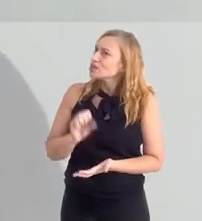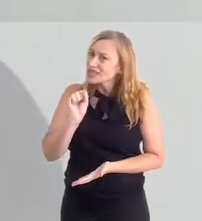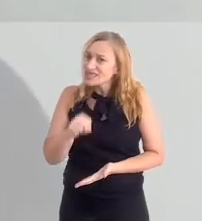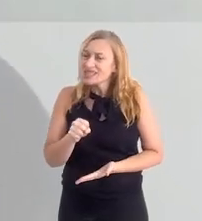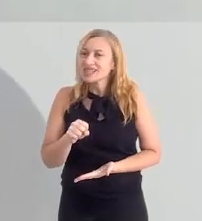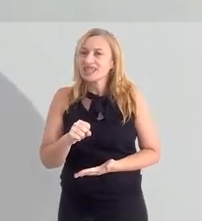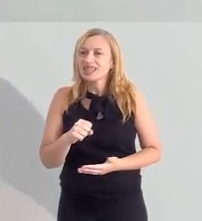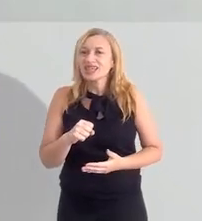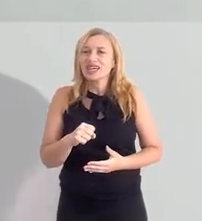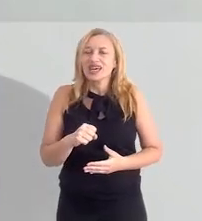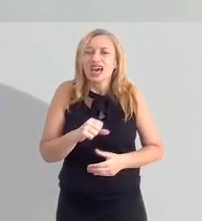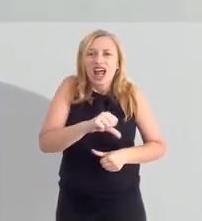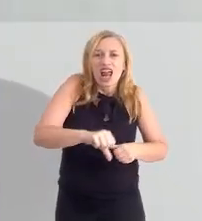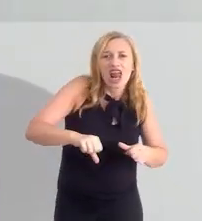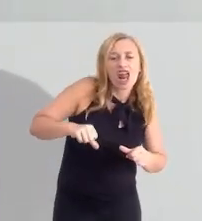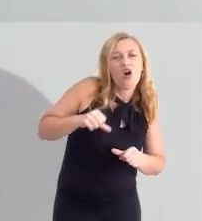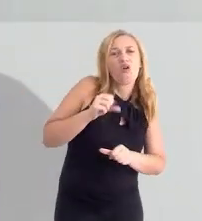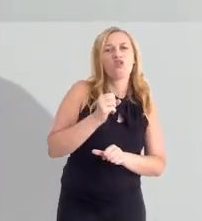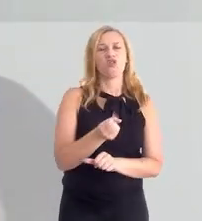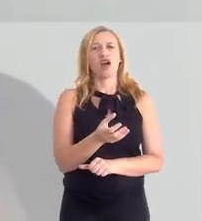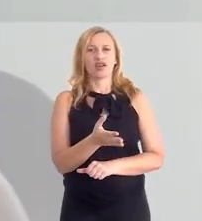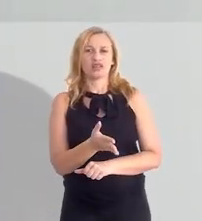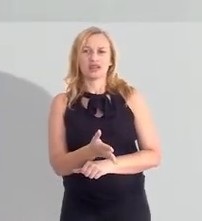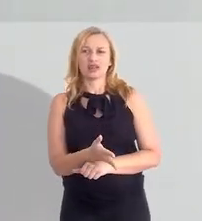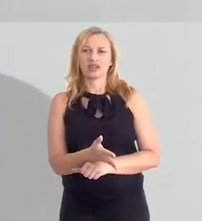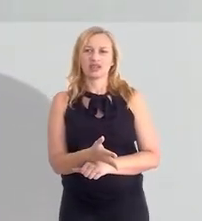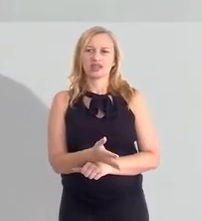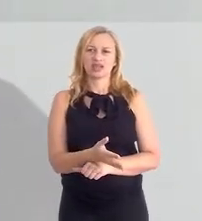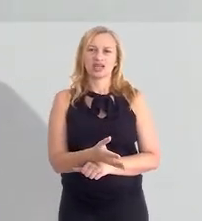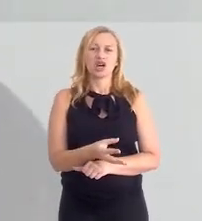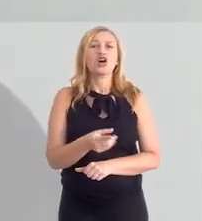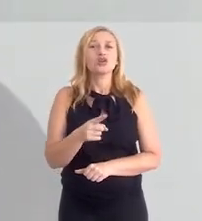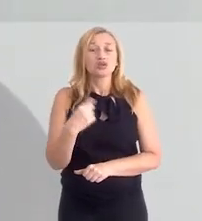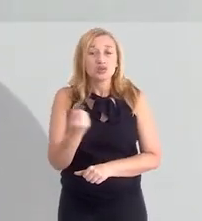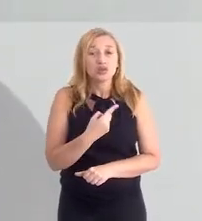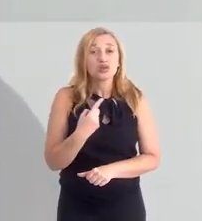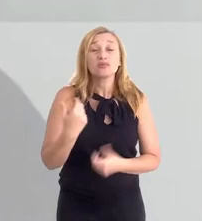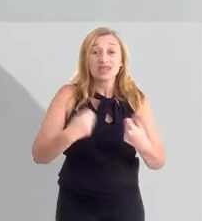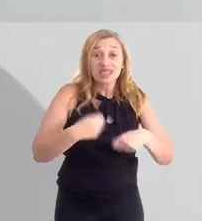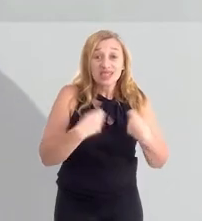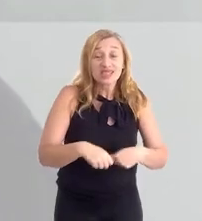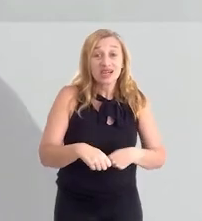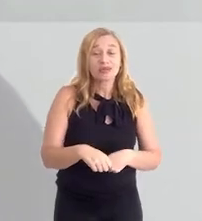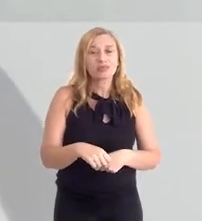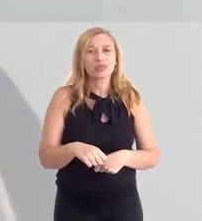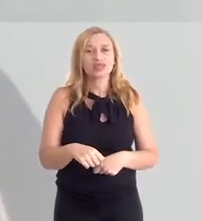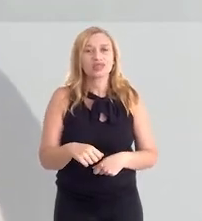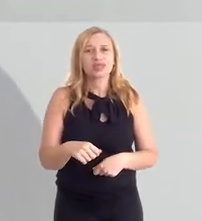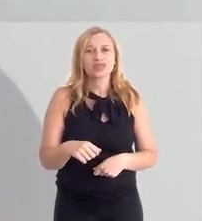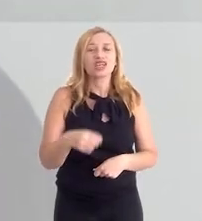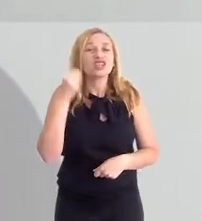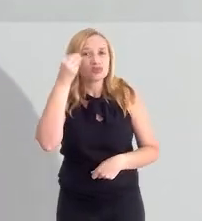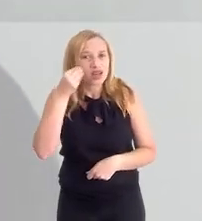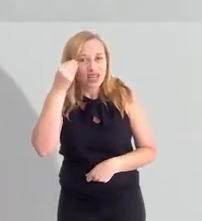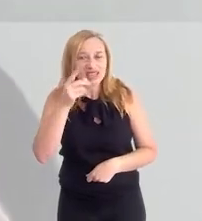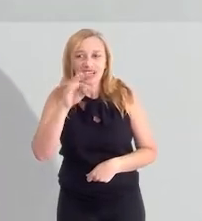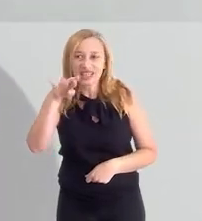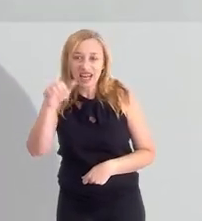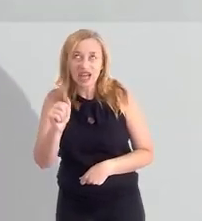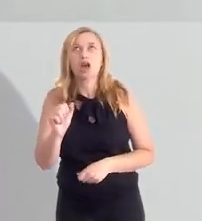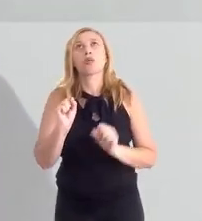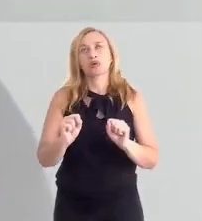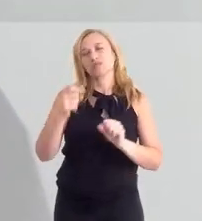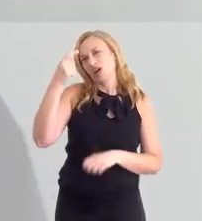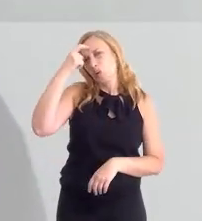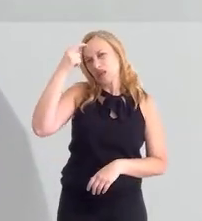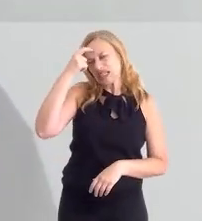simplesmente reacendida. Nenhum de nós vive sem experiência literária. Nós podemos não ter consciência, mas nenhum